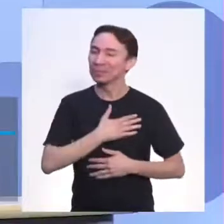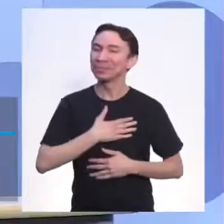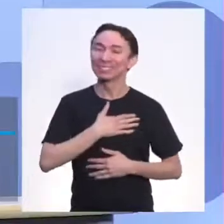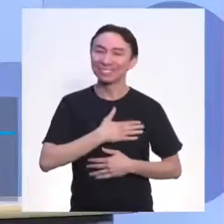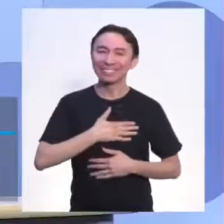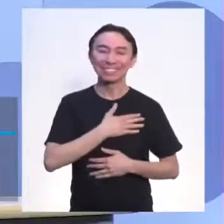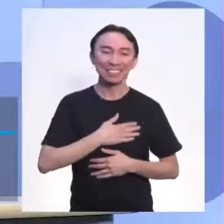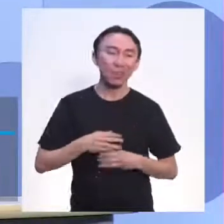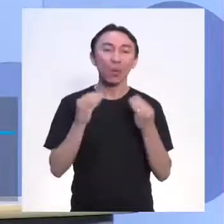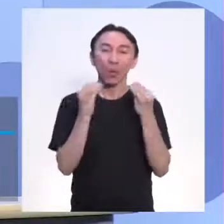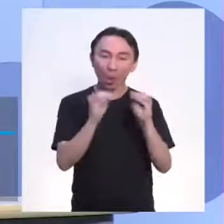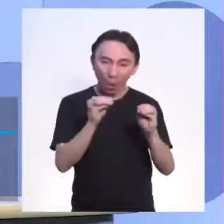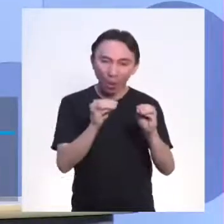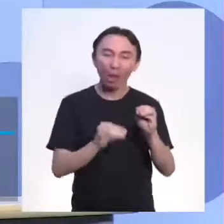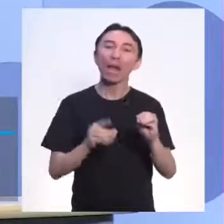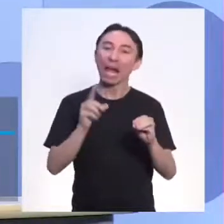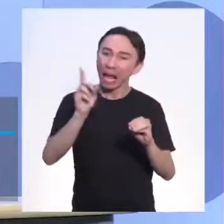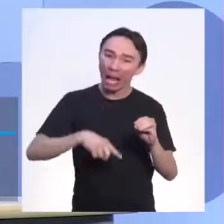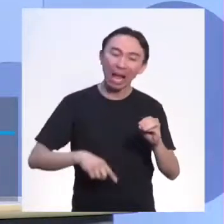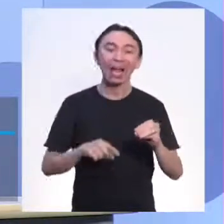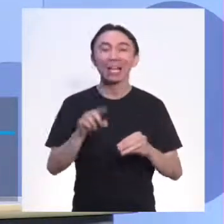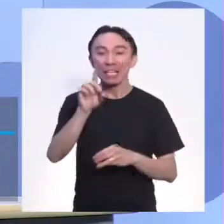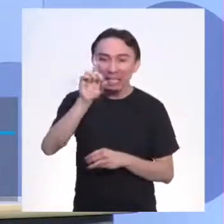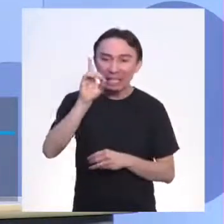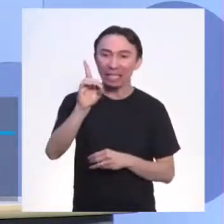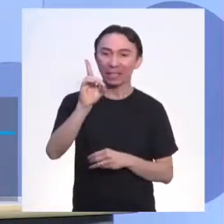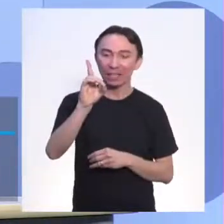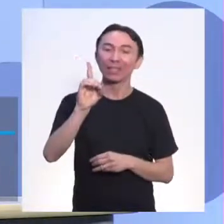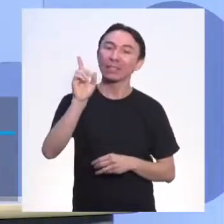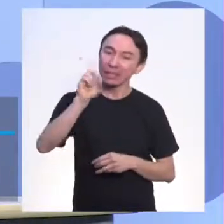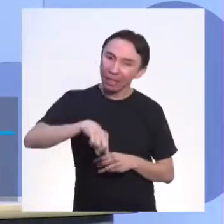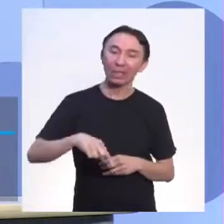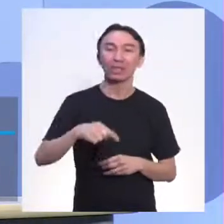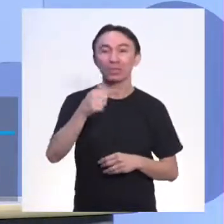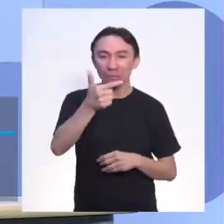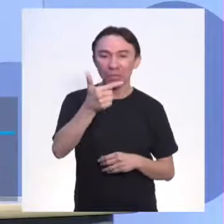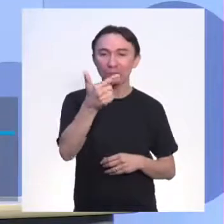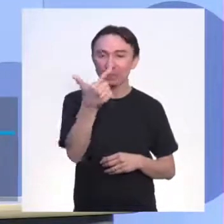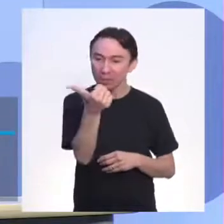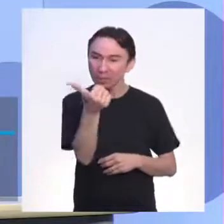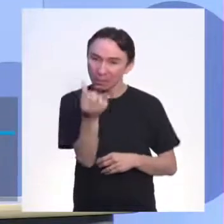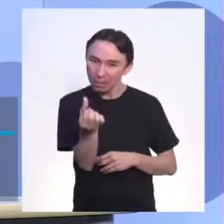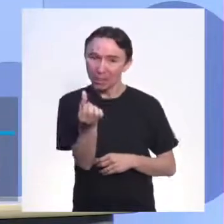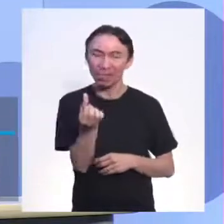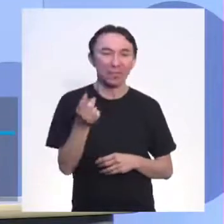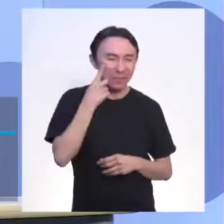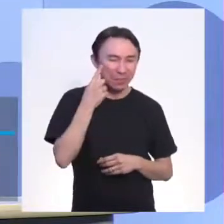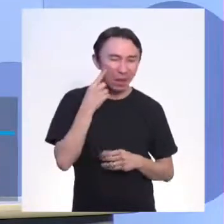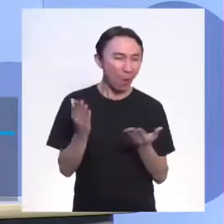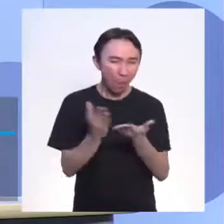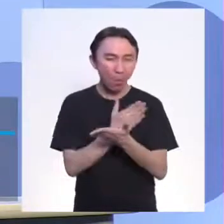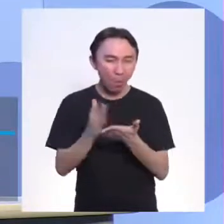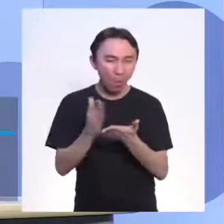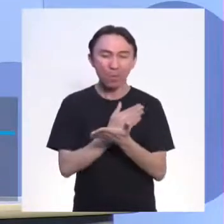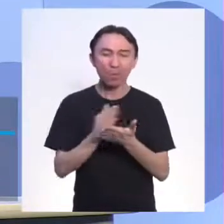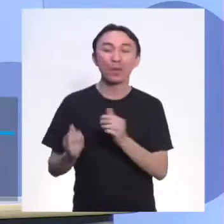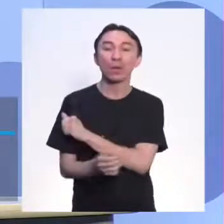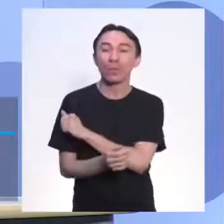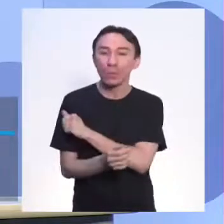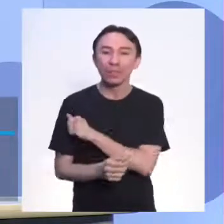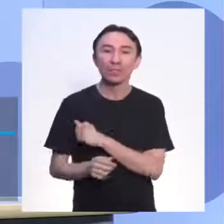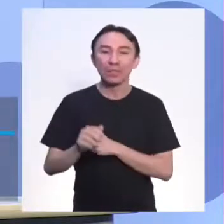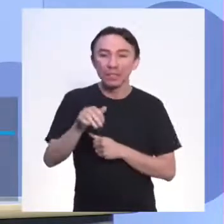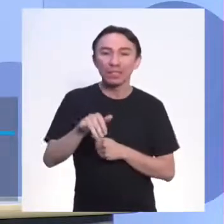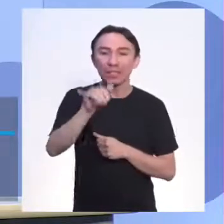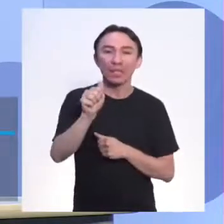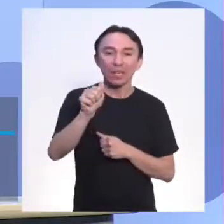que é a alternativa D e que dá 216. Então, vou falar aqui o nome de alguns alunos que estão participando da nossa aula. A Yasmin